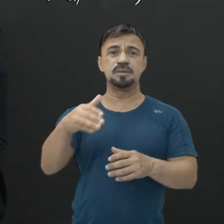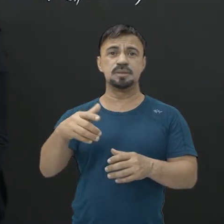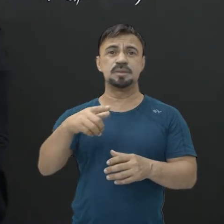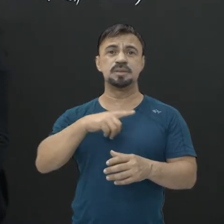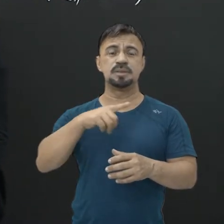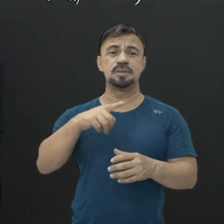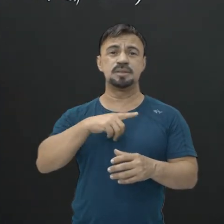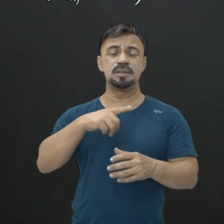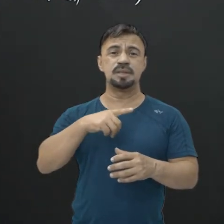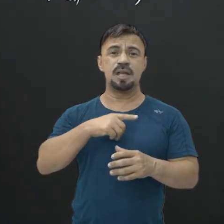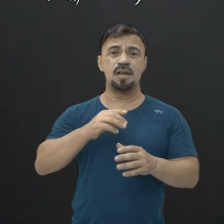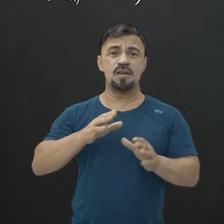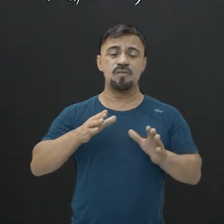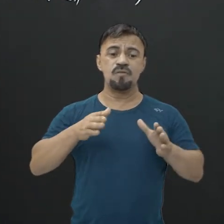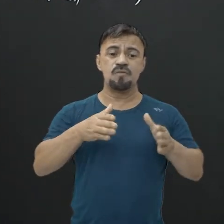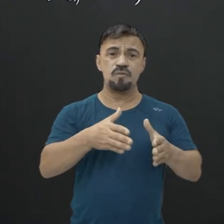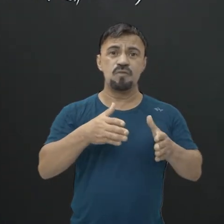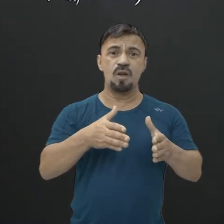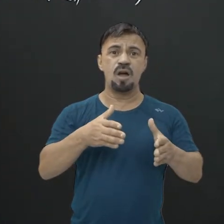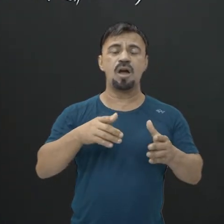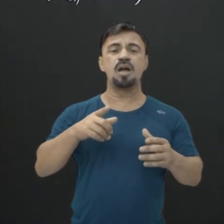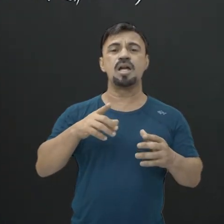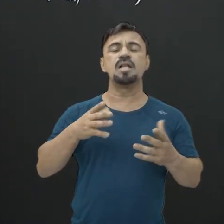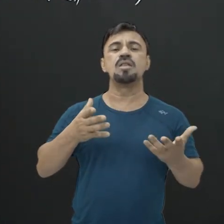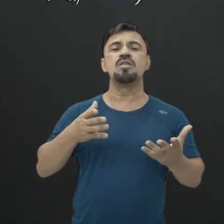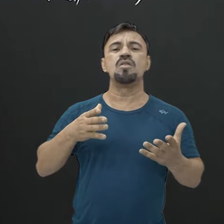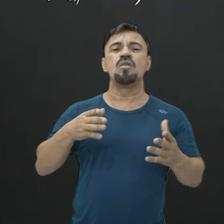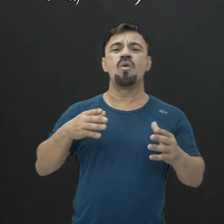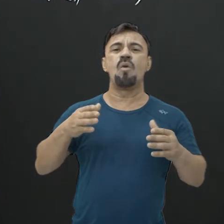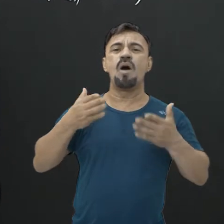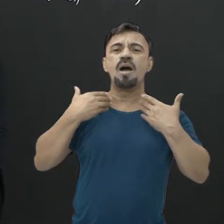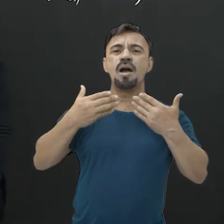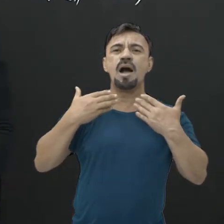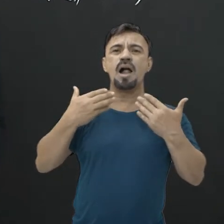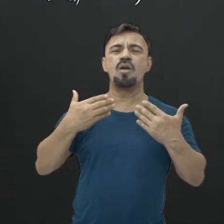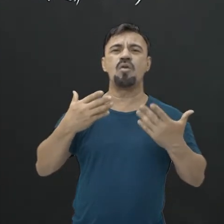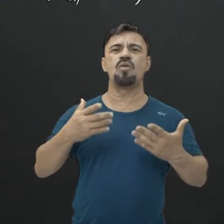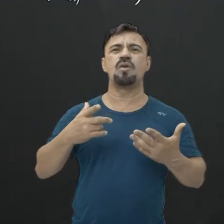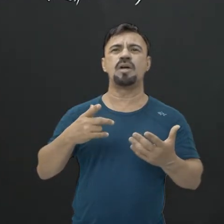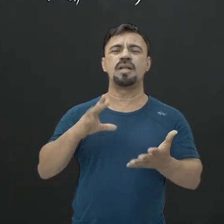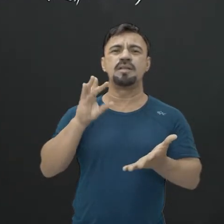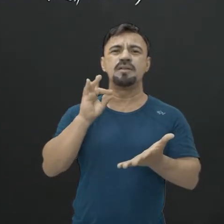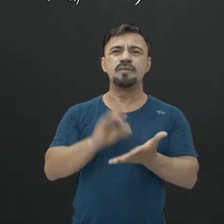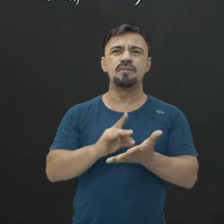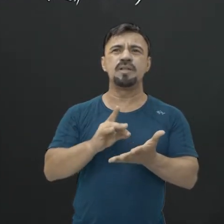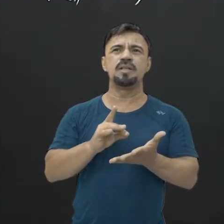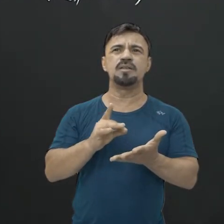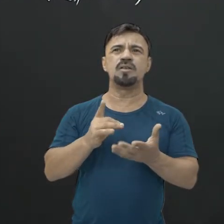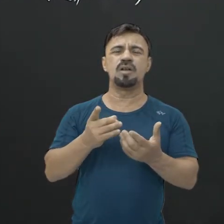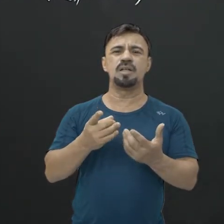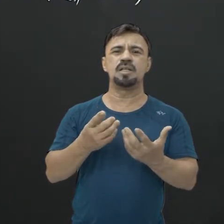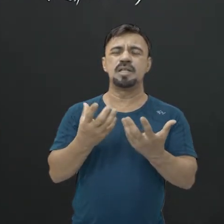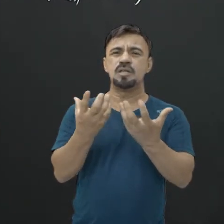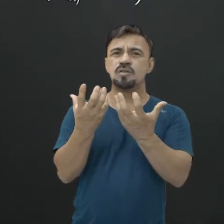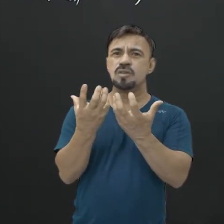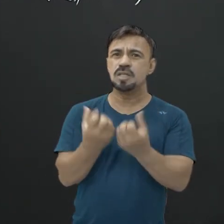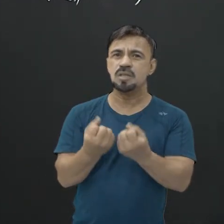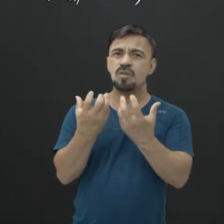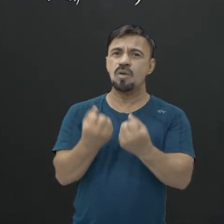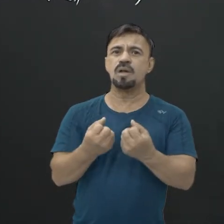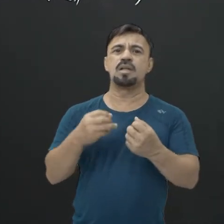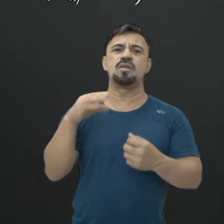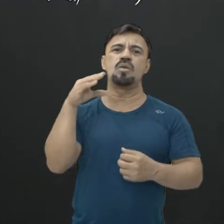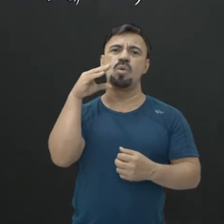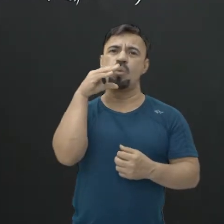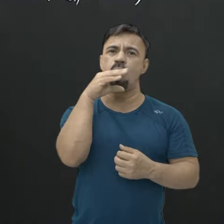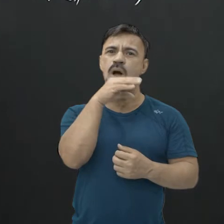a retenção de calor. Esses gases é como se eles de fato absorvessem esse calor e segurassem esse